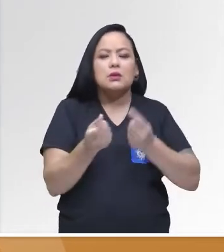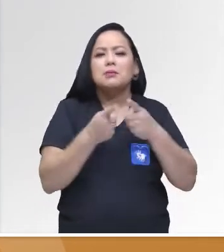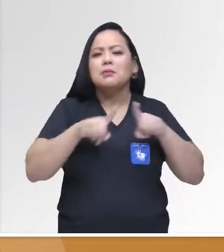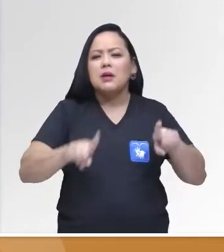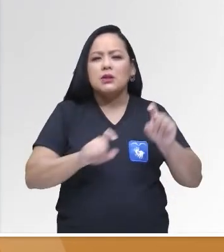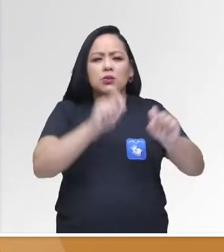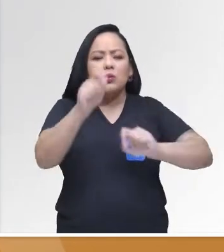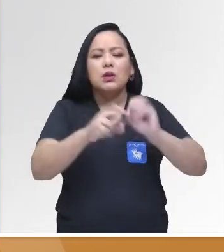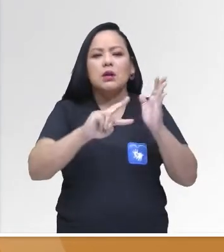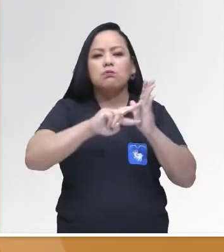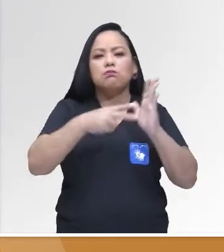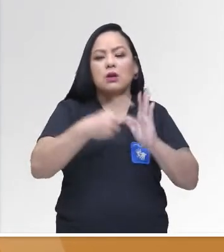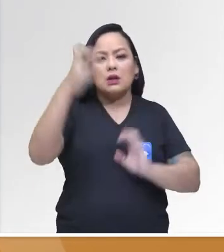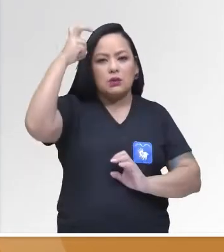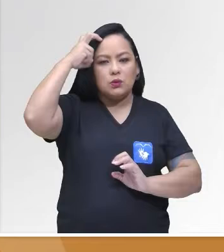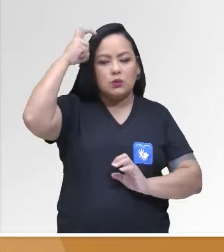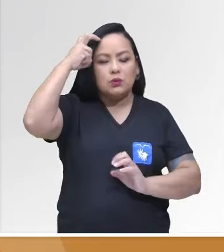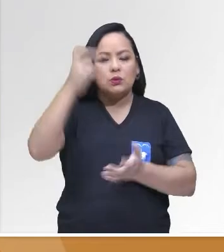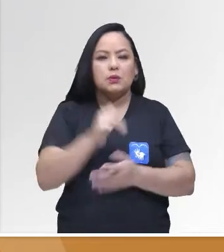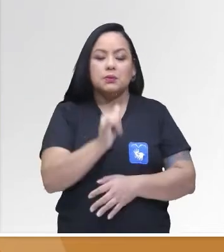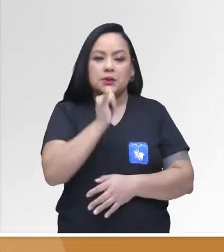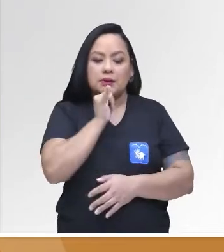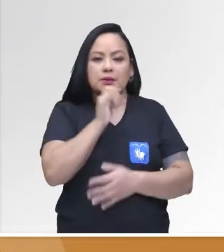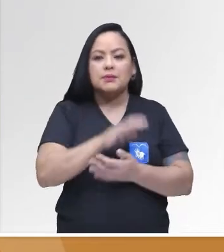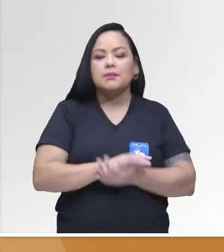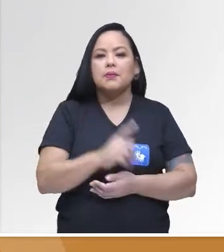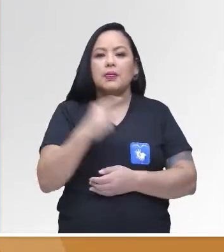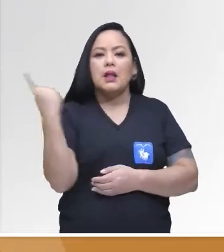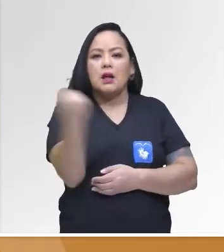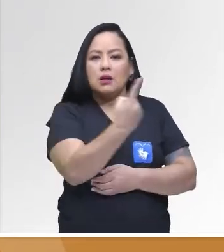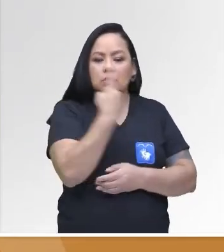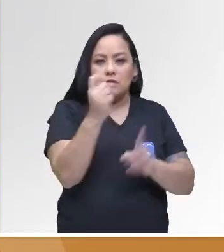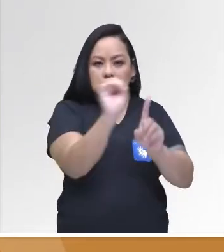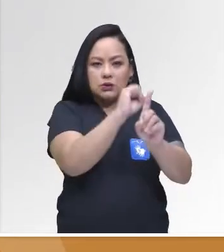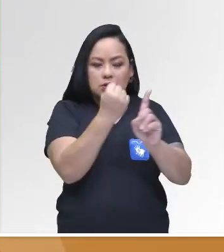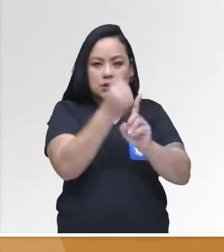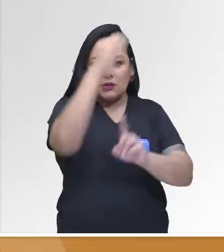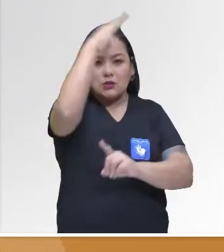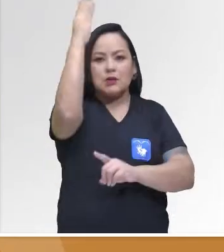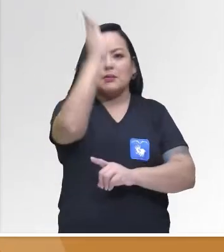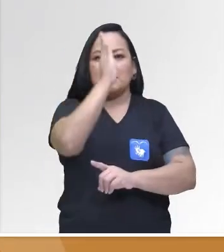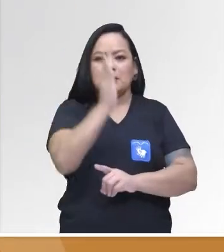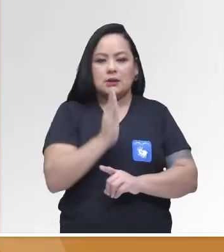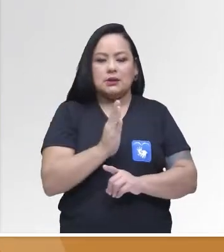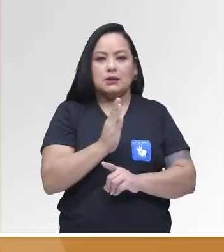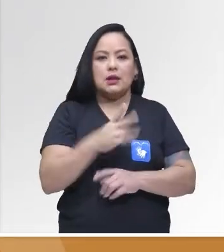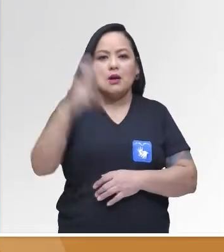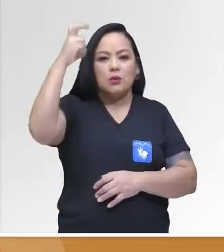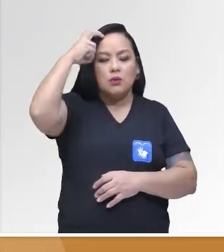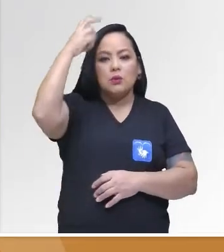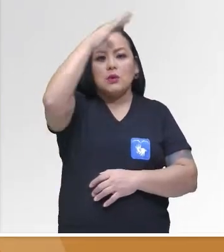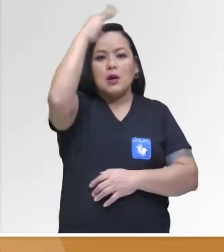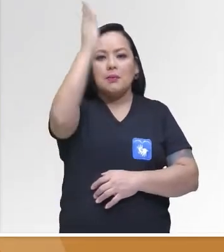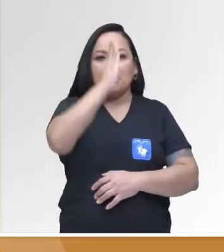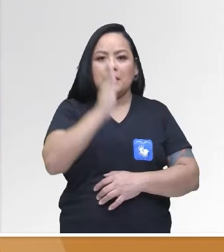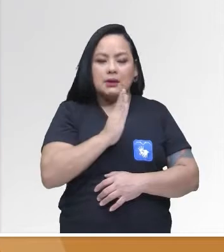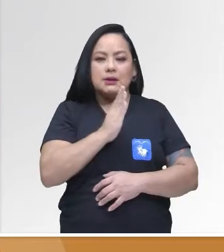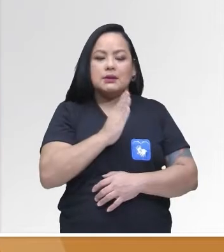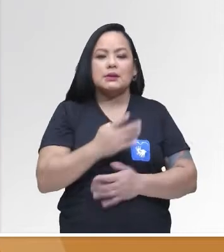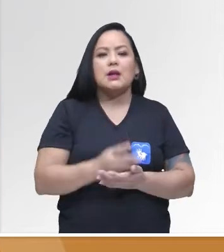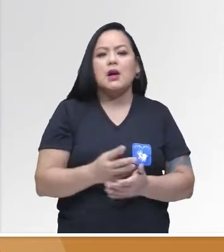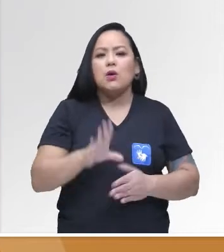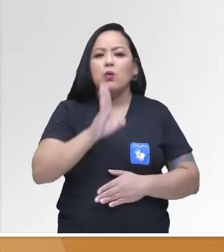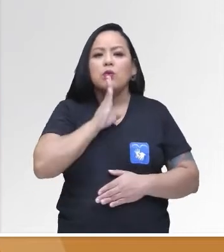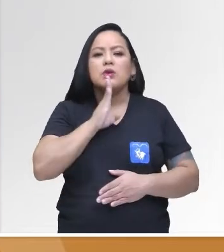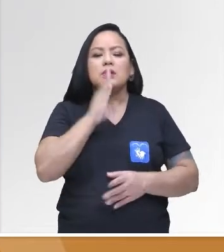mesmo cultura, professor? Por exemplo, a nossa sociedade brasileira. A cultura brasileira ela é